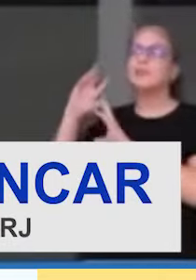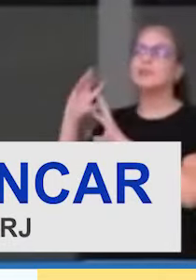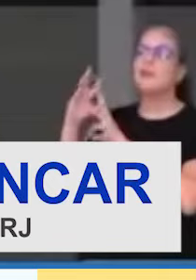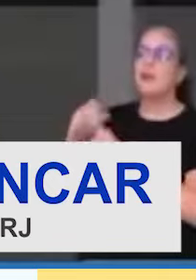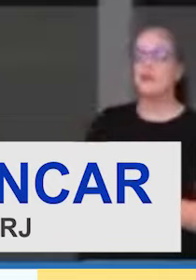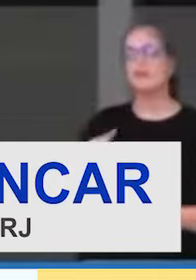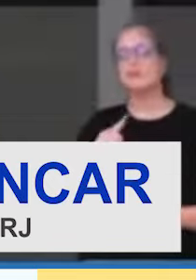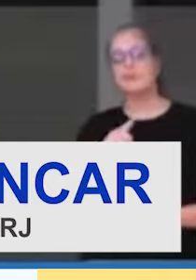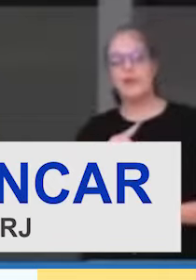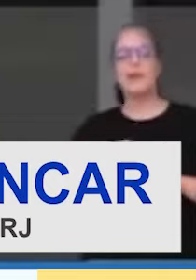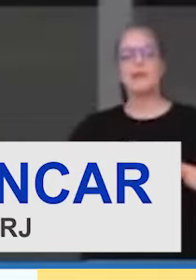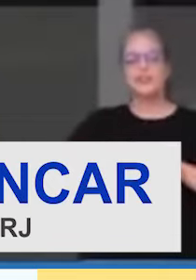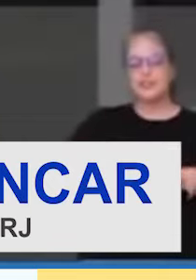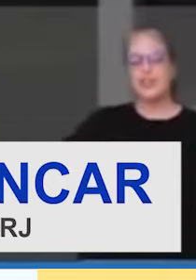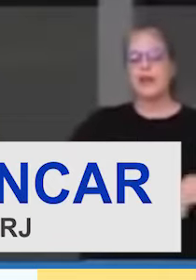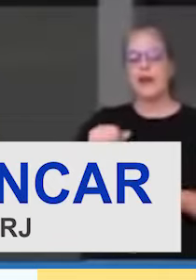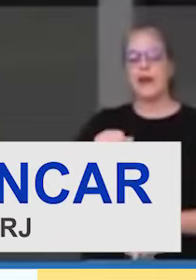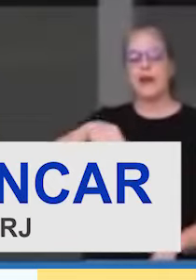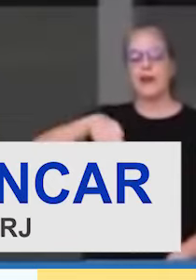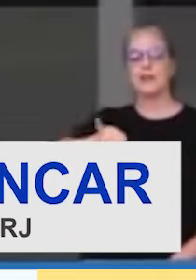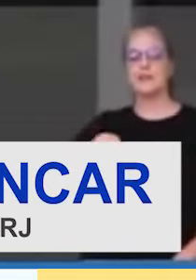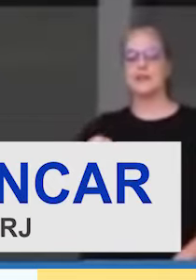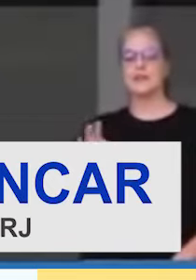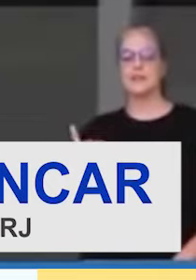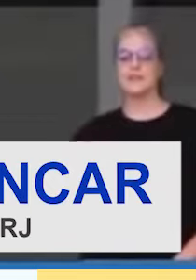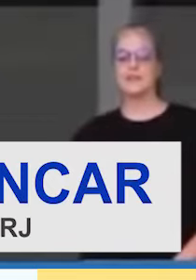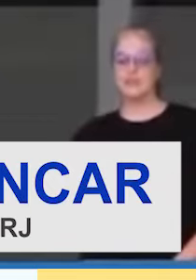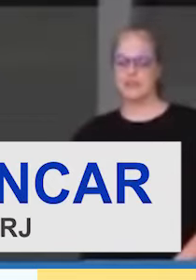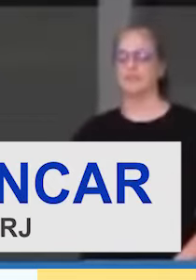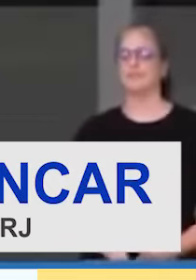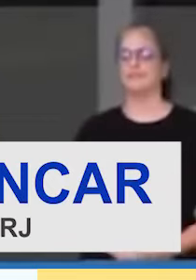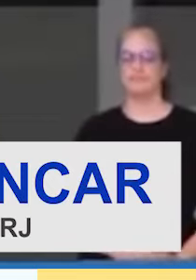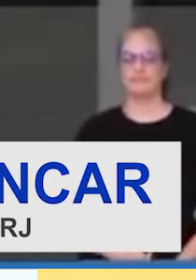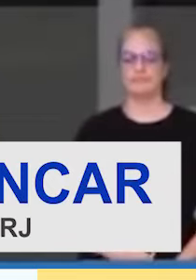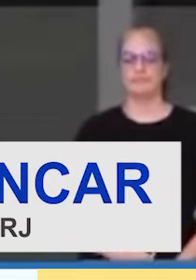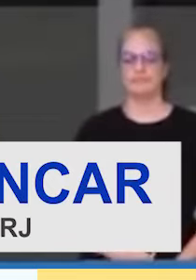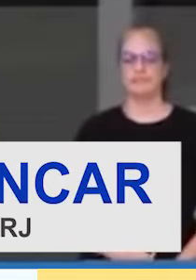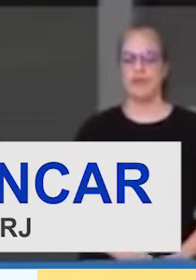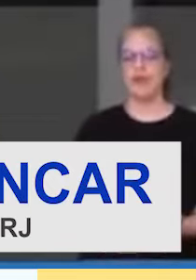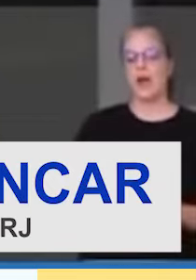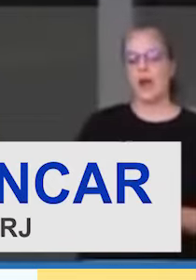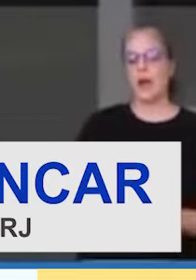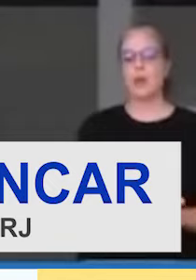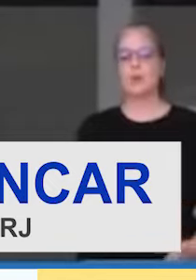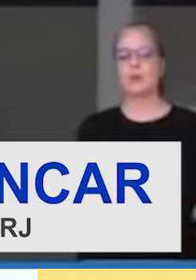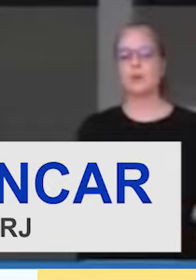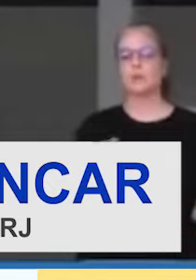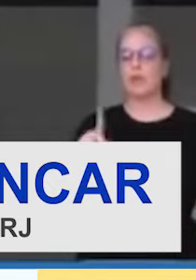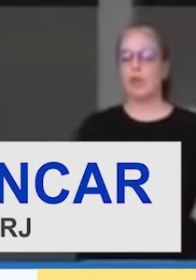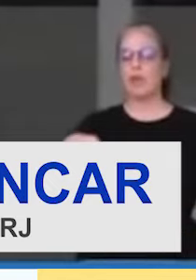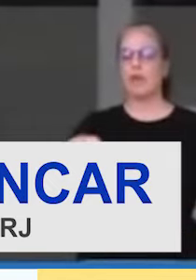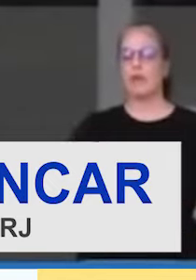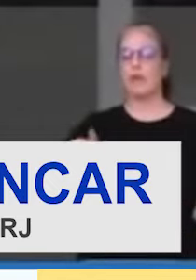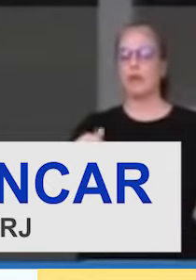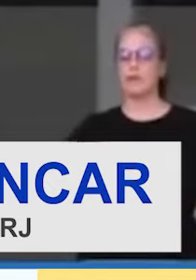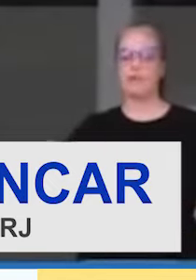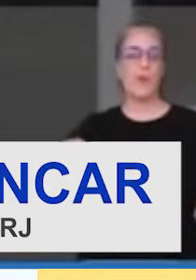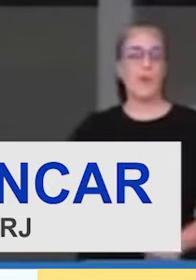anistias e a sua própria negação. O conceito é antigo, vem da Grécia clássica, vem